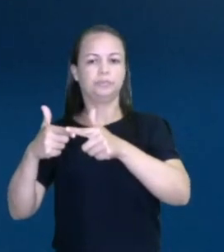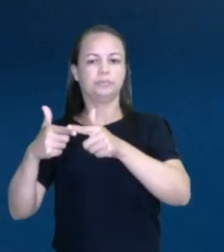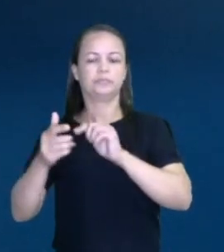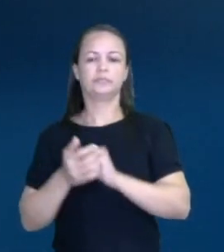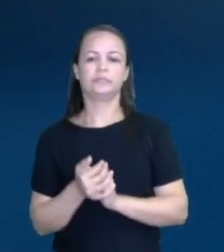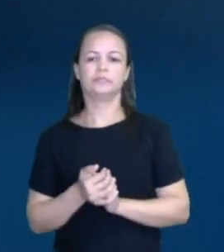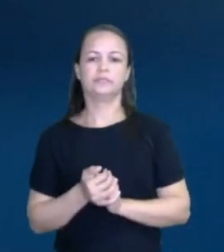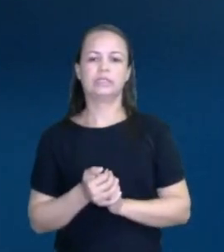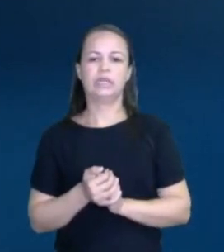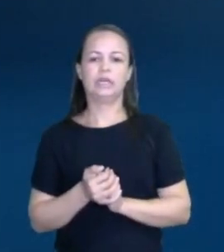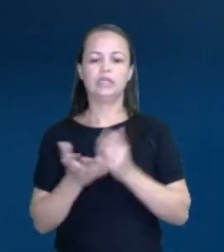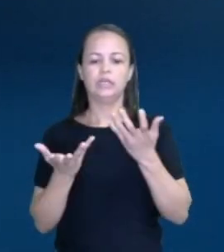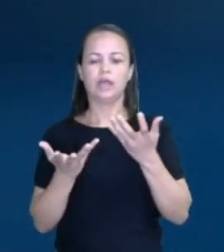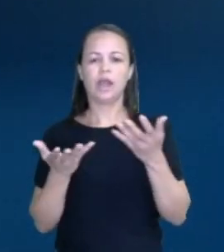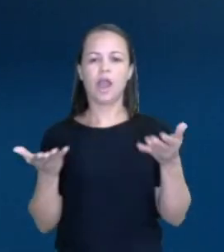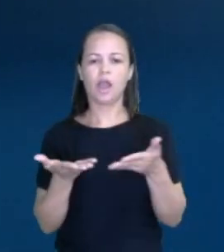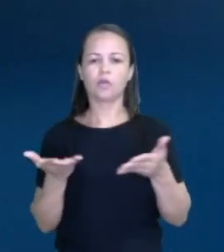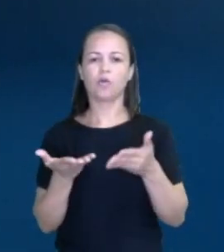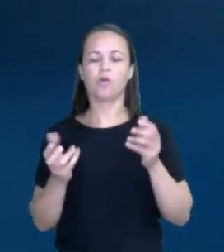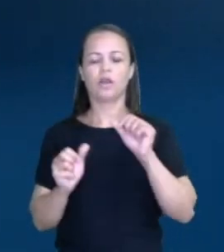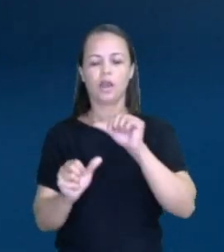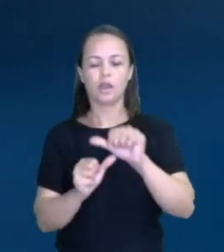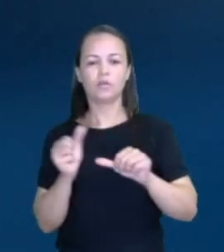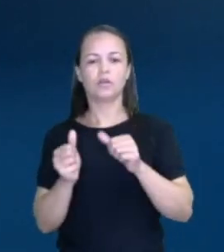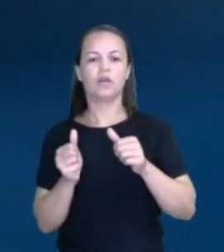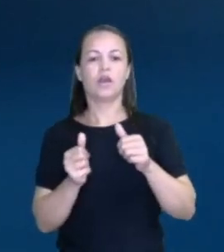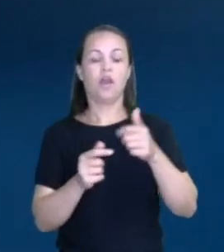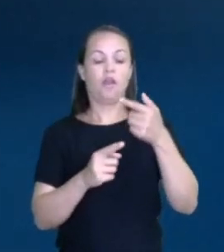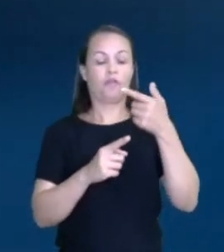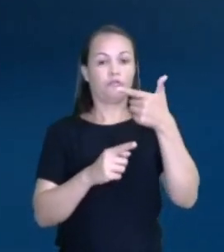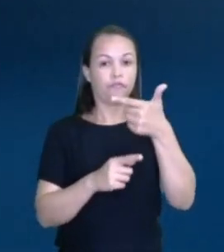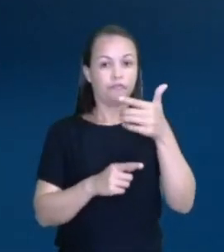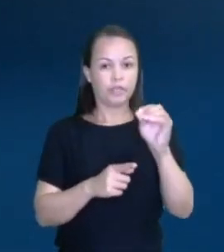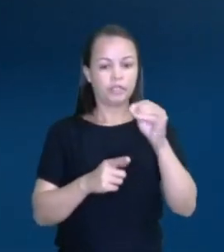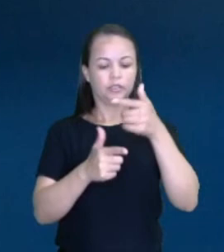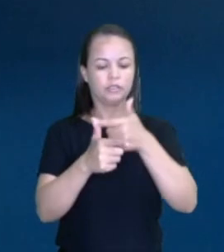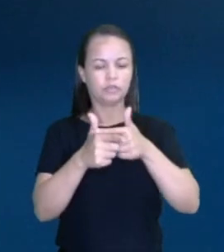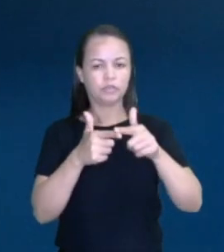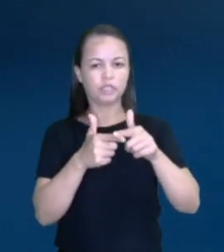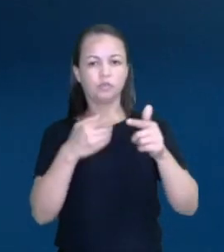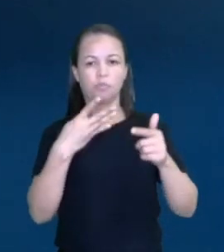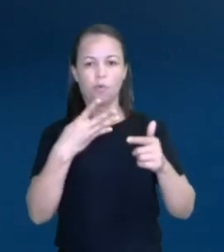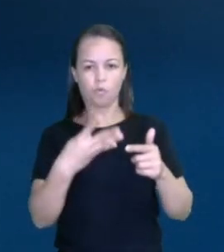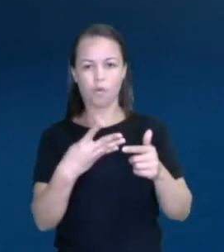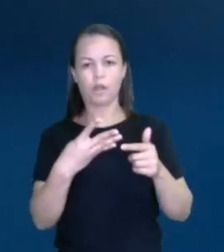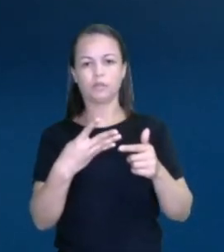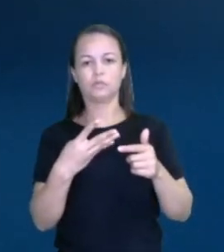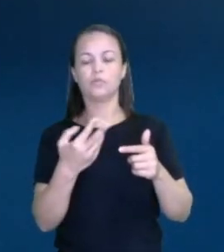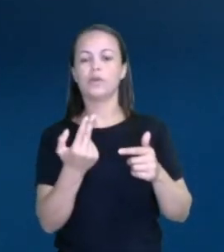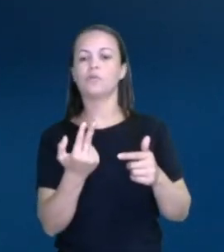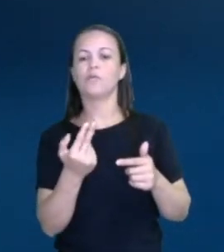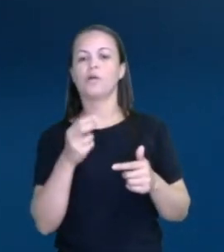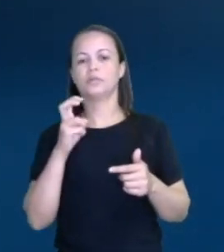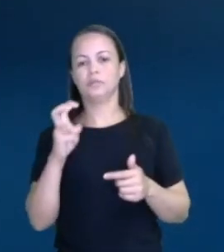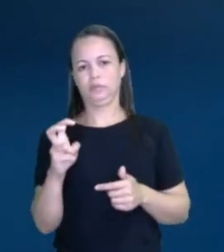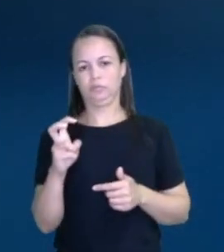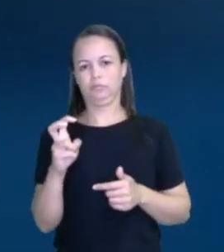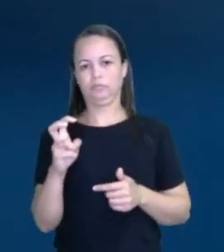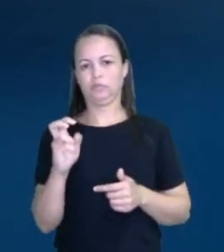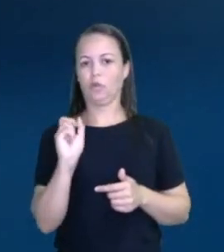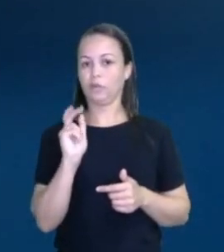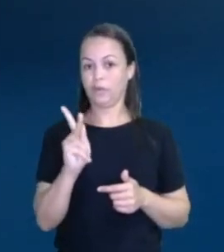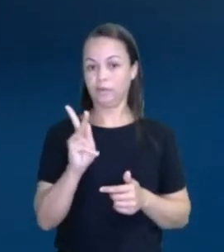E eu vou fechar minha continha agora, ó, minha equação, 20 dividido por 4, que dá 5.